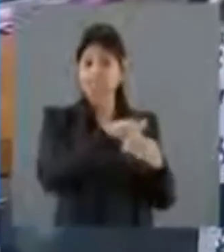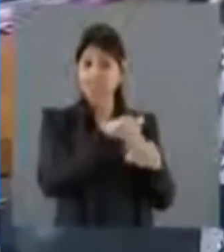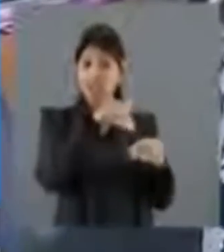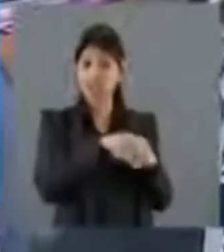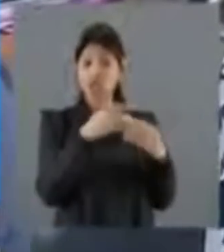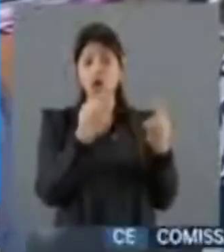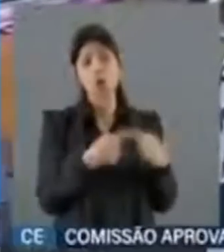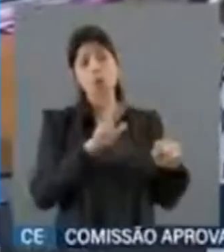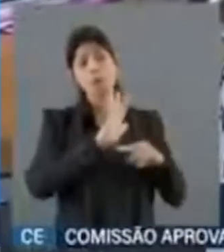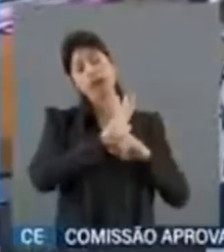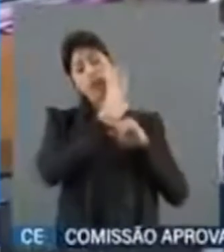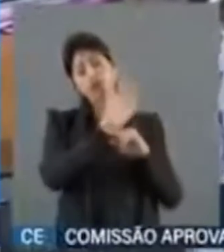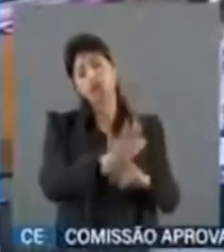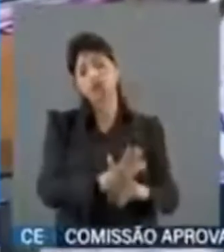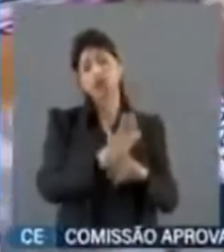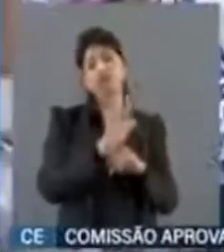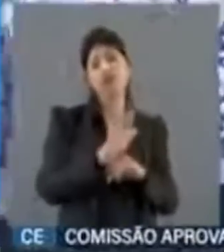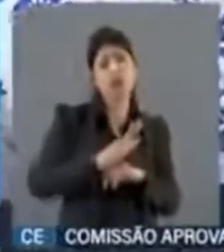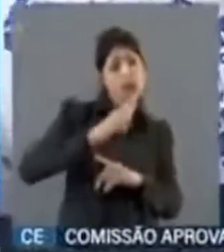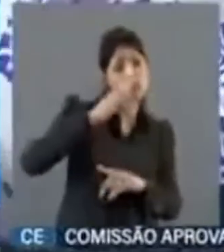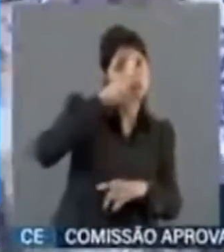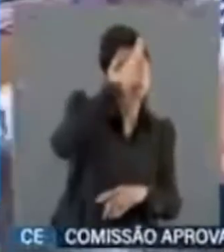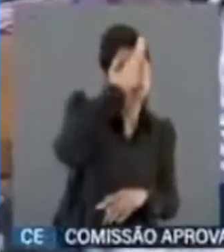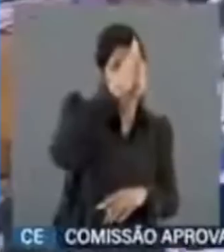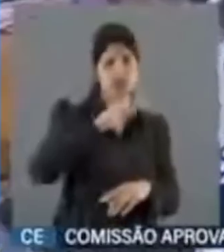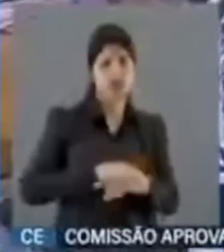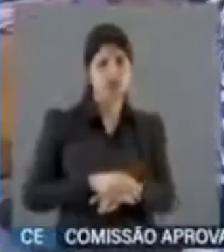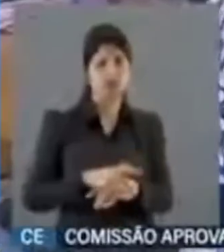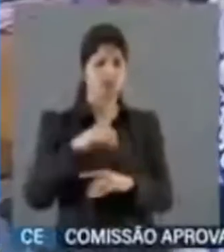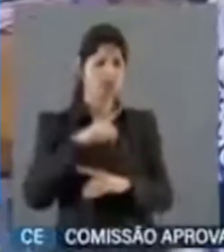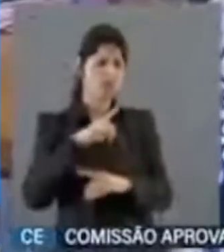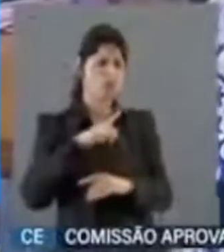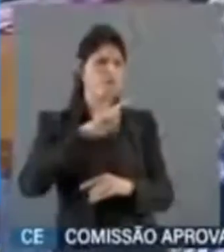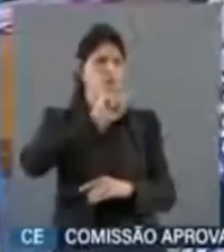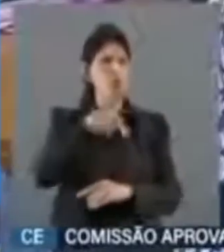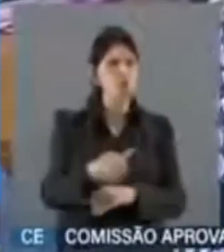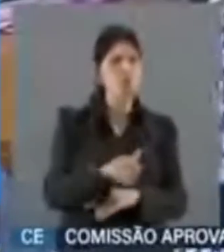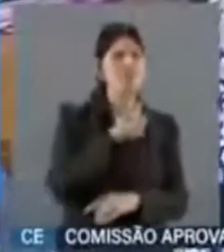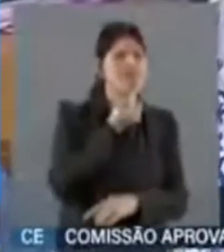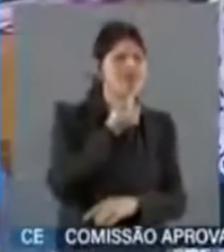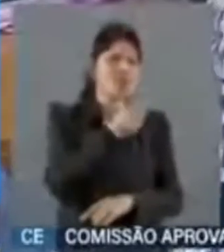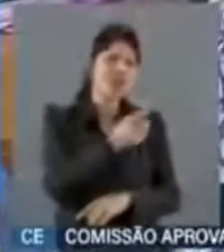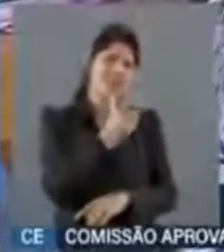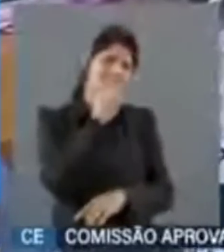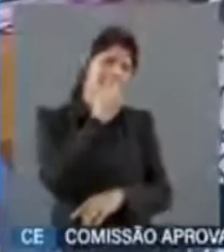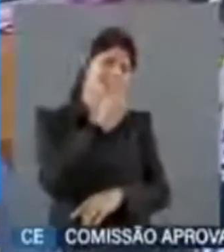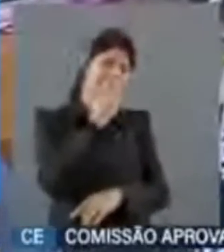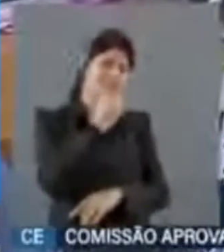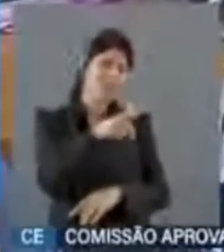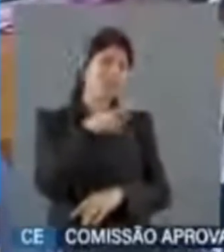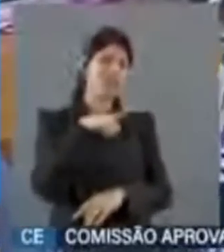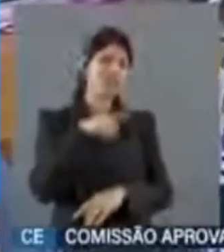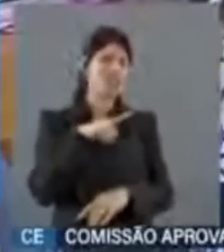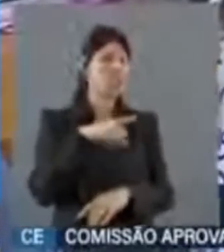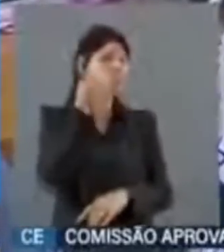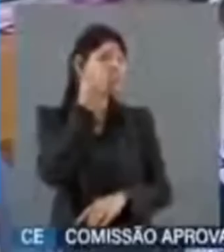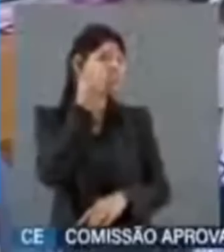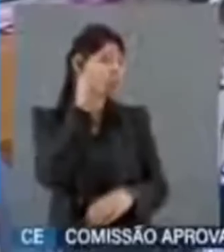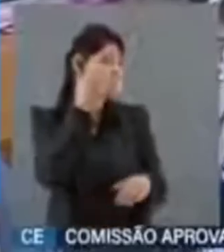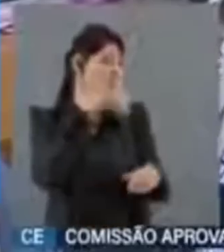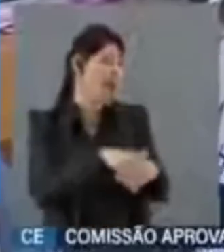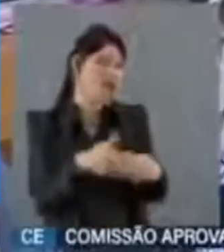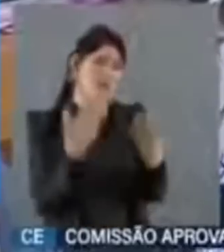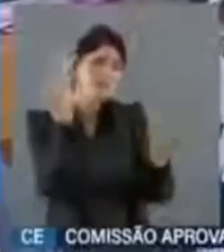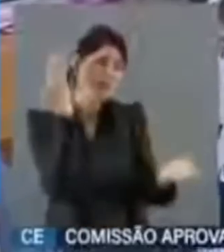de Bolsonaro. Quando teve 1 milhão na rua, é que eles ainda tinham a ilusão de ganhar a eleição. Só que perdeu, aceita que dói